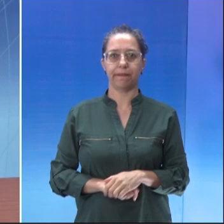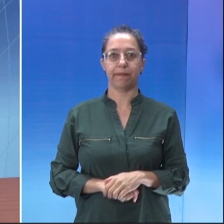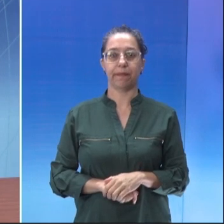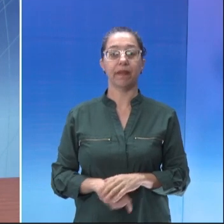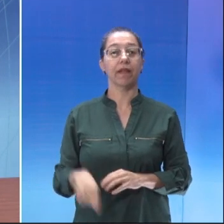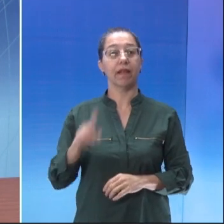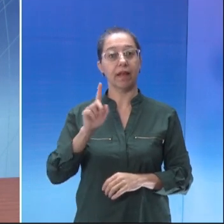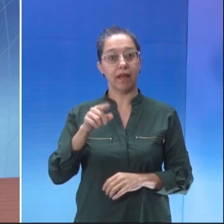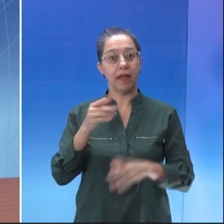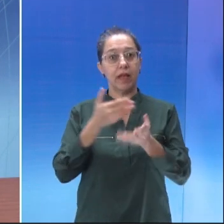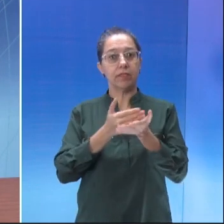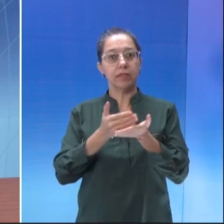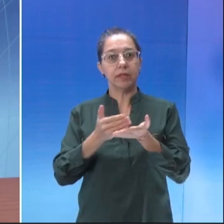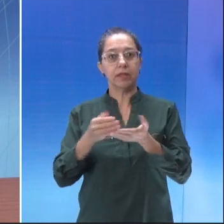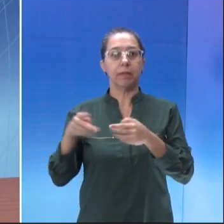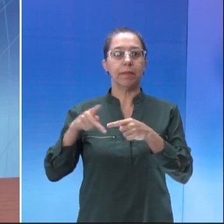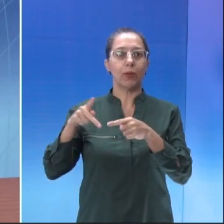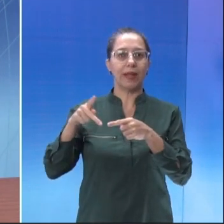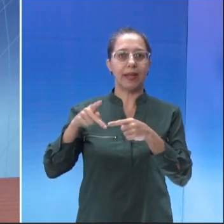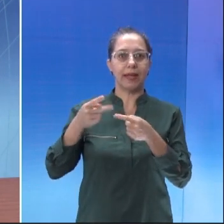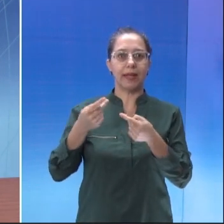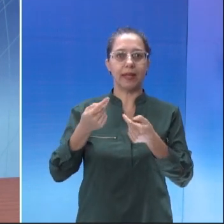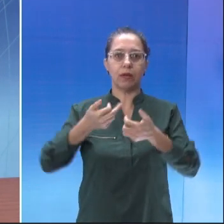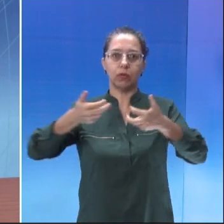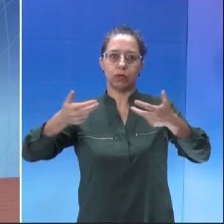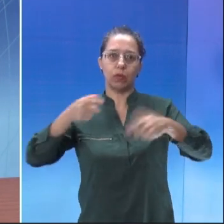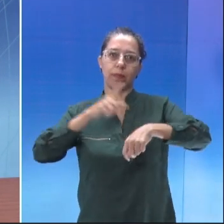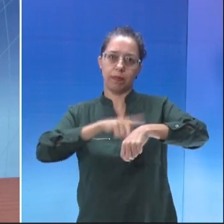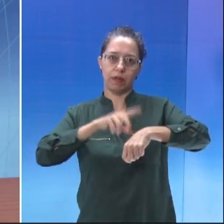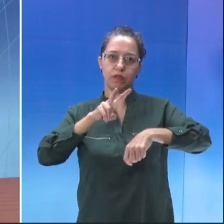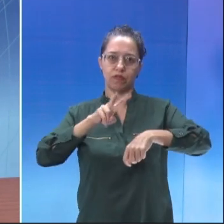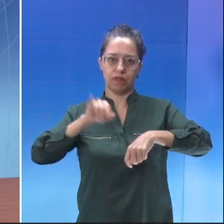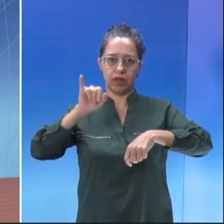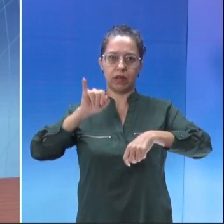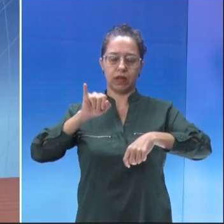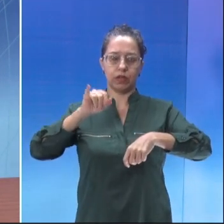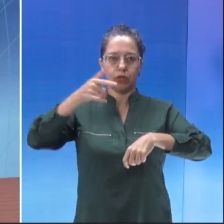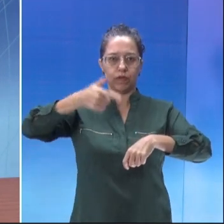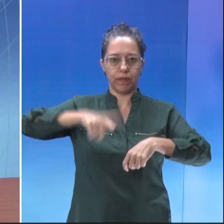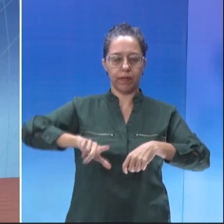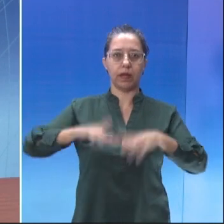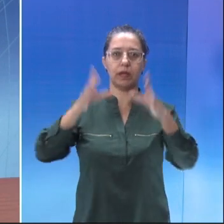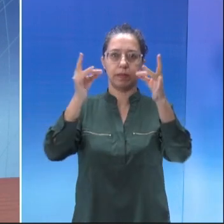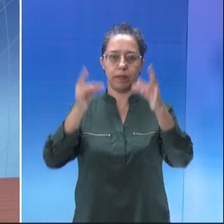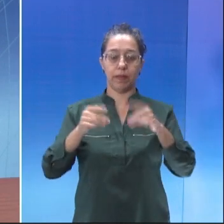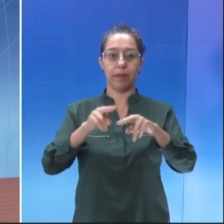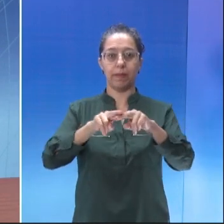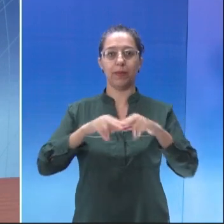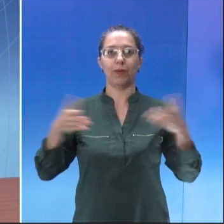nossa introdução sobre proteínas. Em alguns momentos a gente vai estar falando mais sobre elas, mas